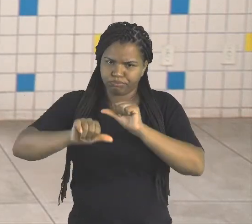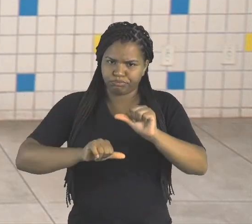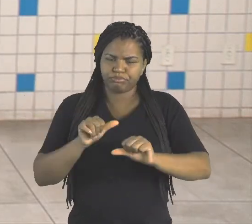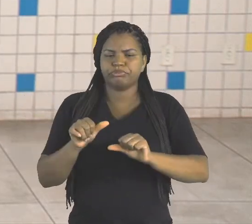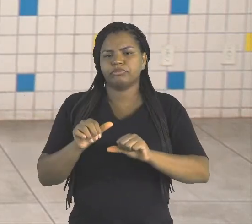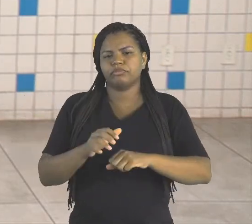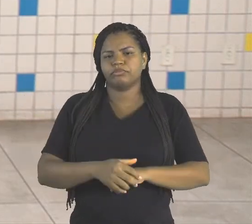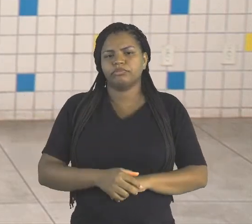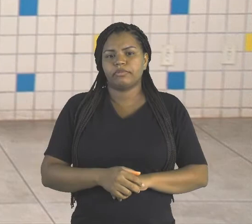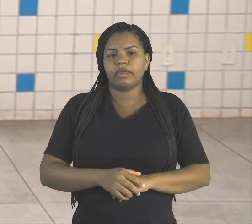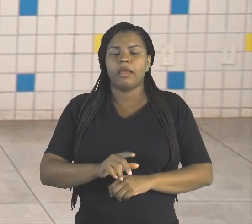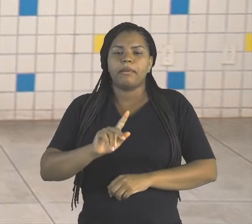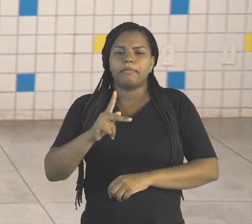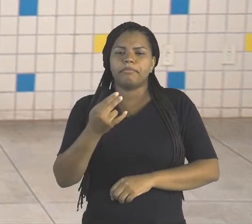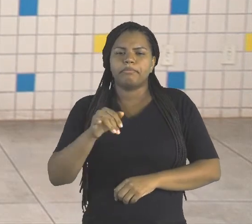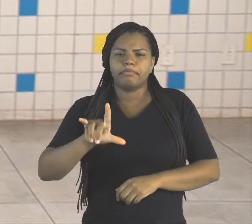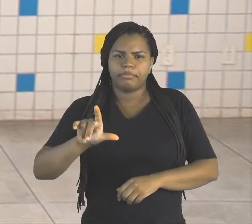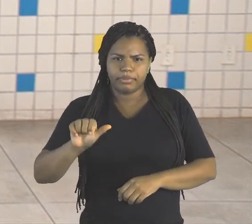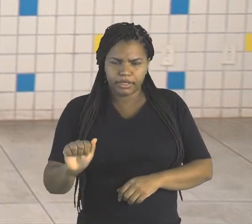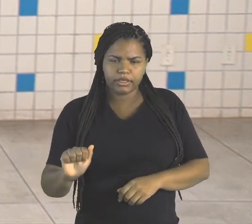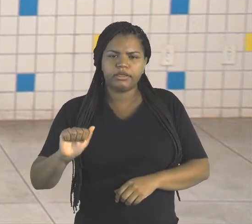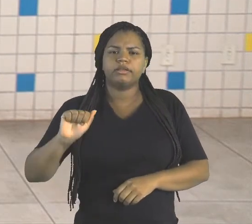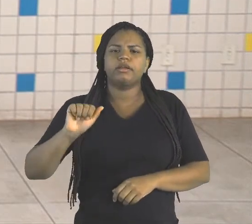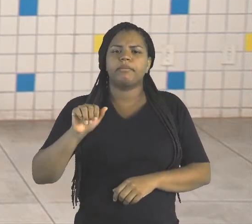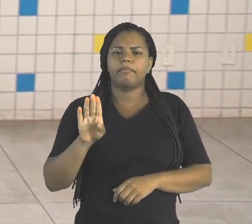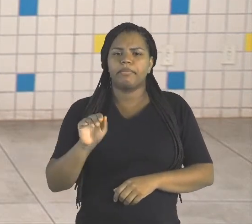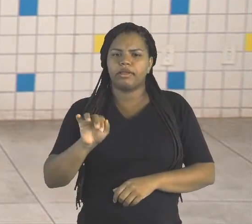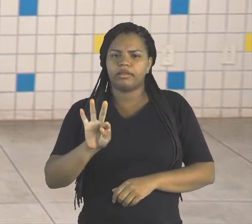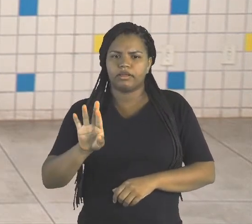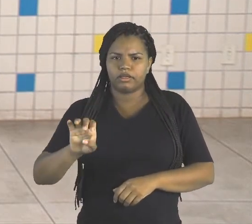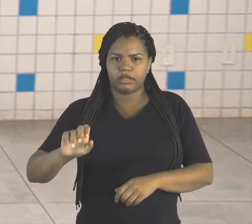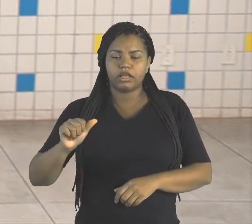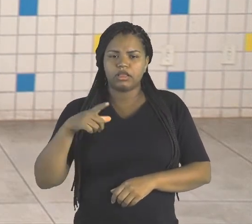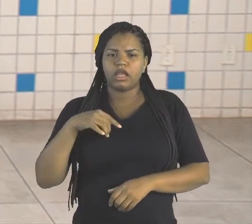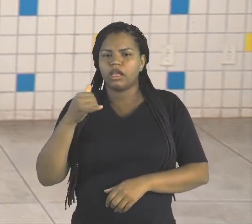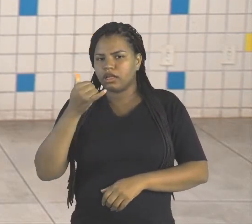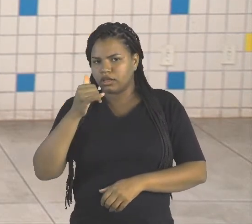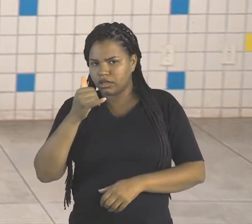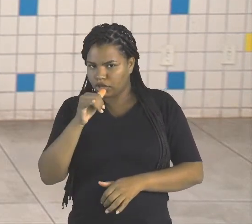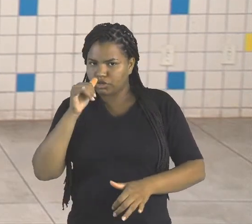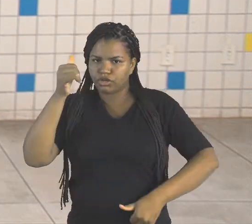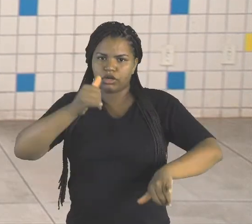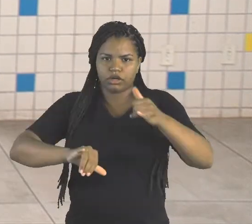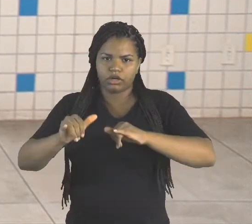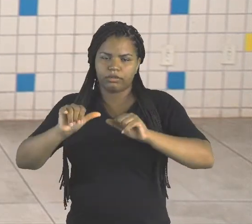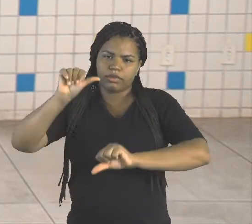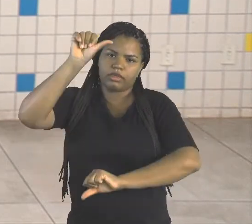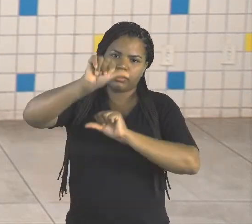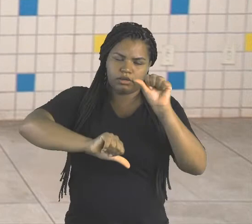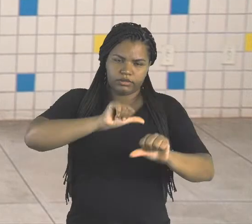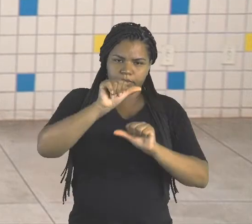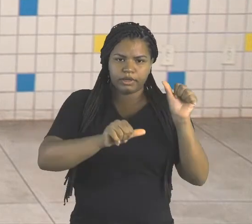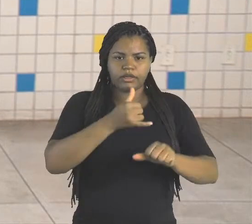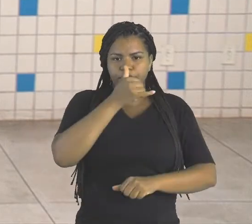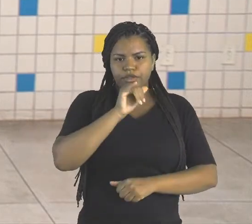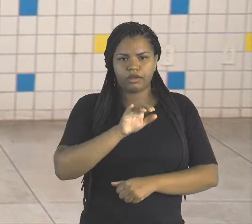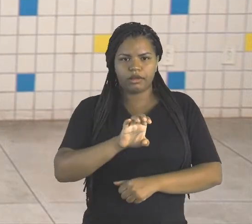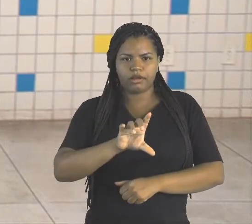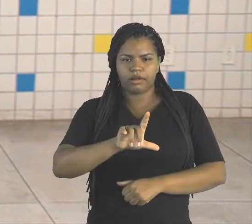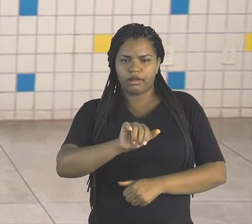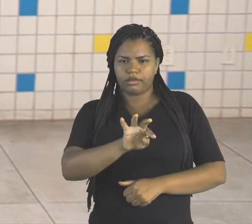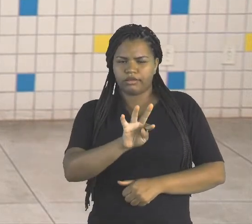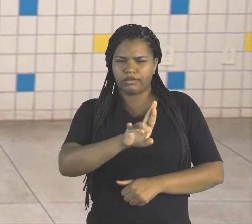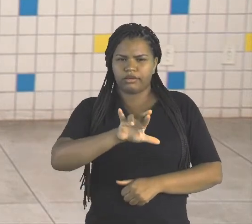e baterias, temos a energia química transformada em energia elétrica. No interior desses